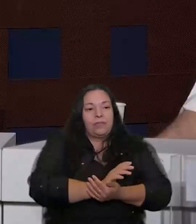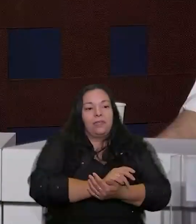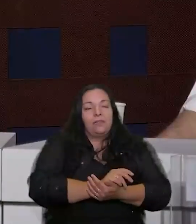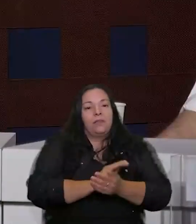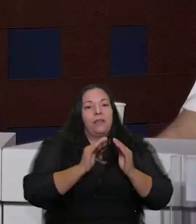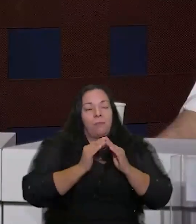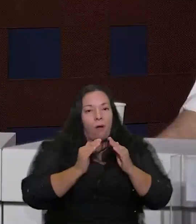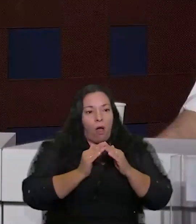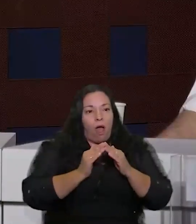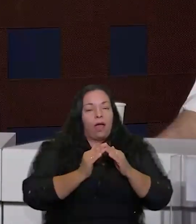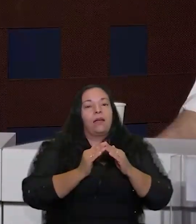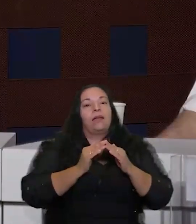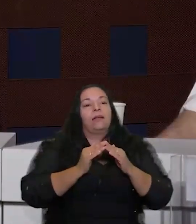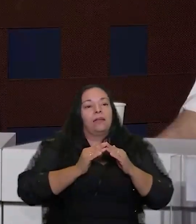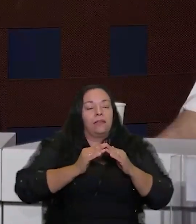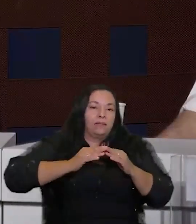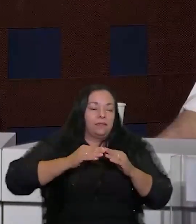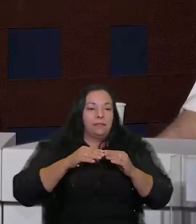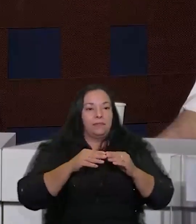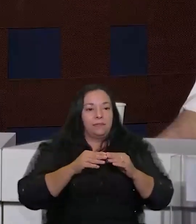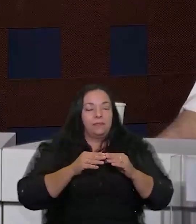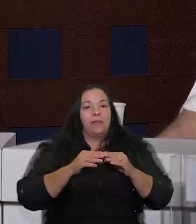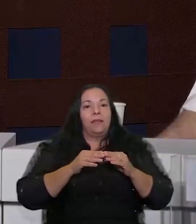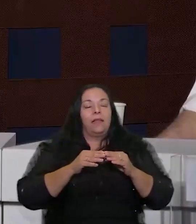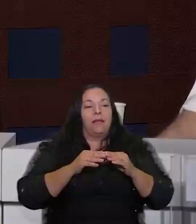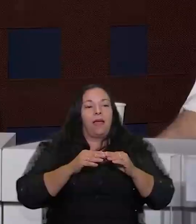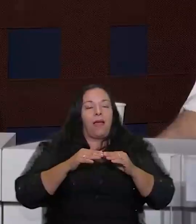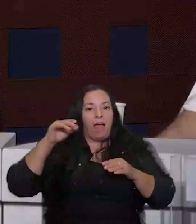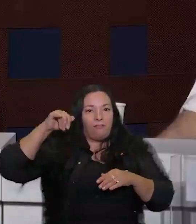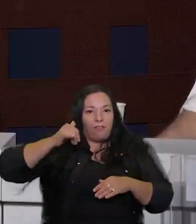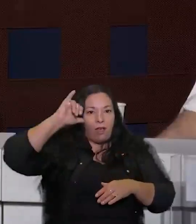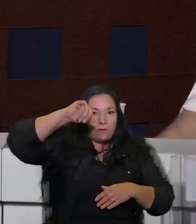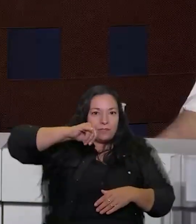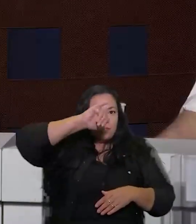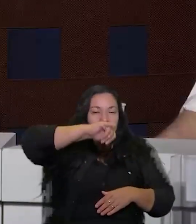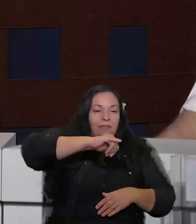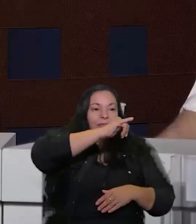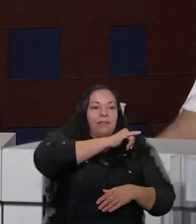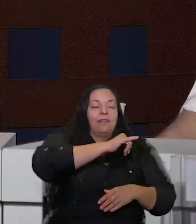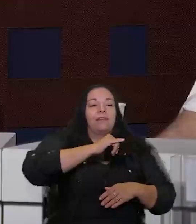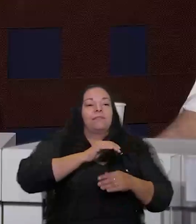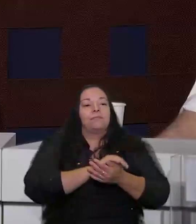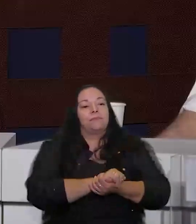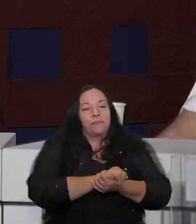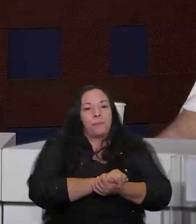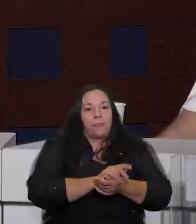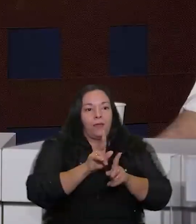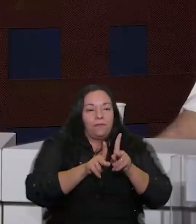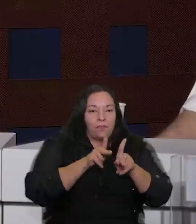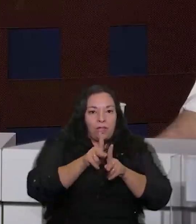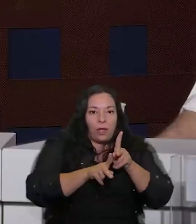quem mora, né, no plano piloto, que é o aviãozinho, a classe média, funcionários